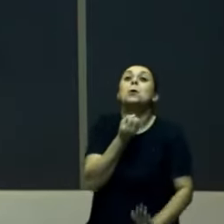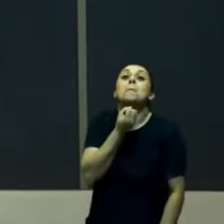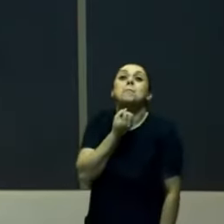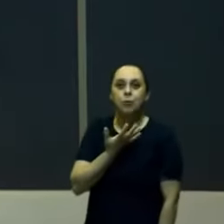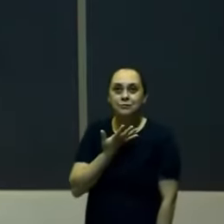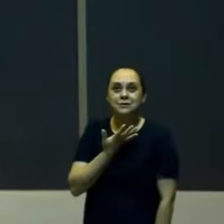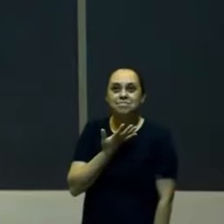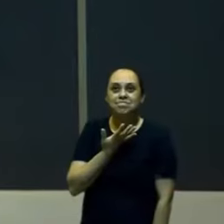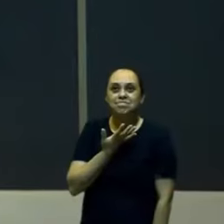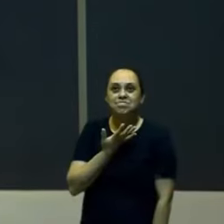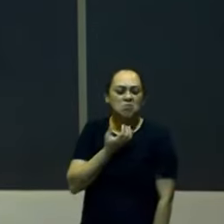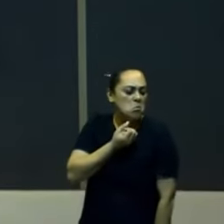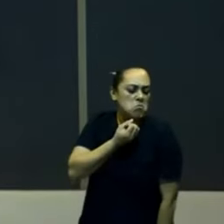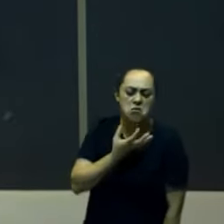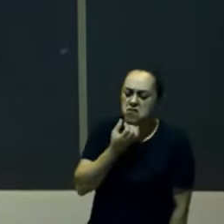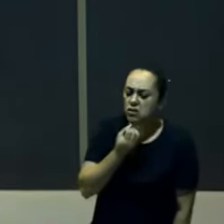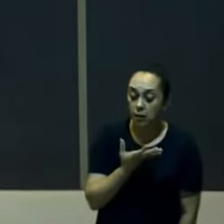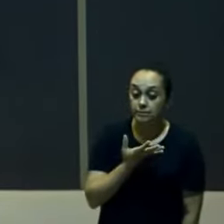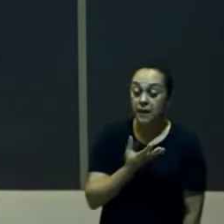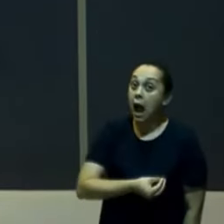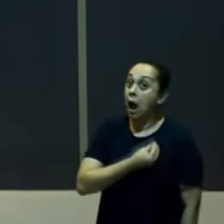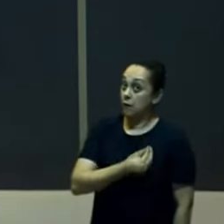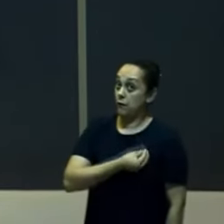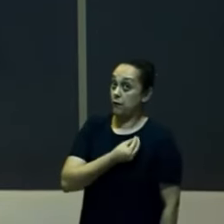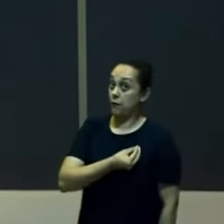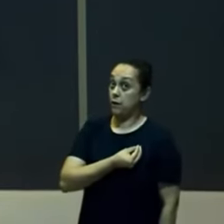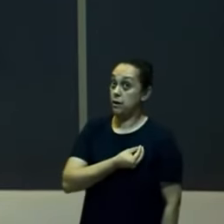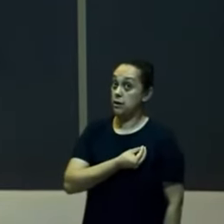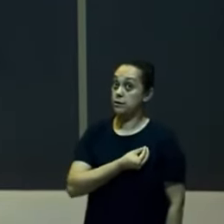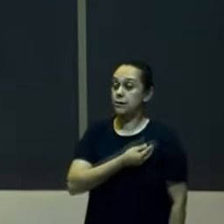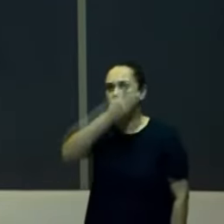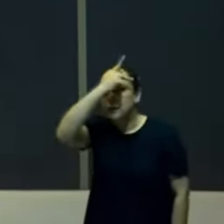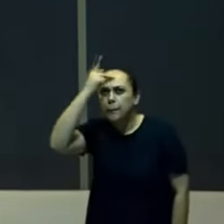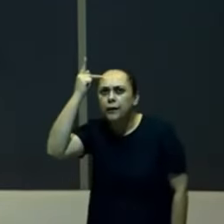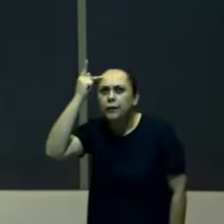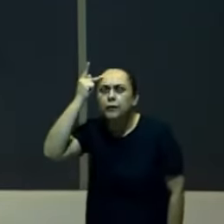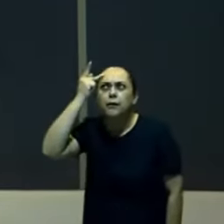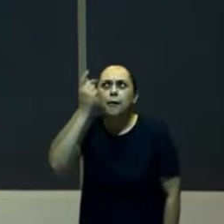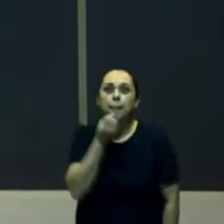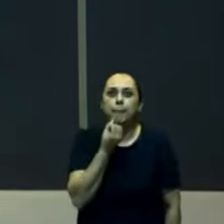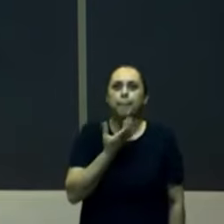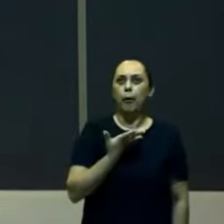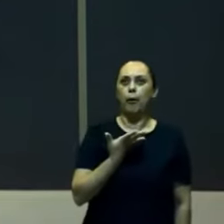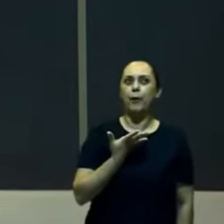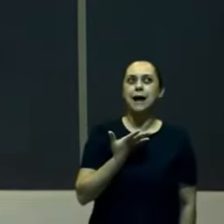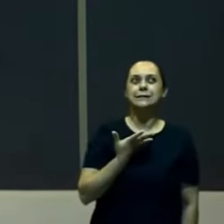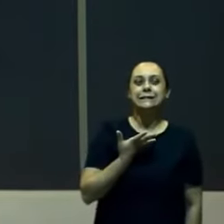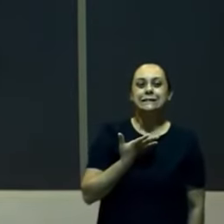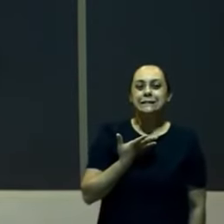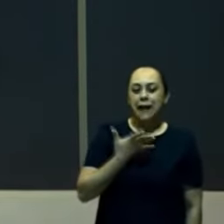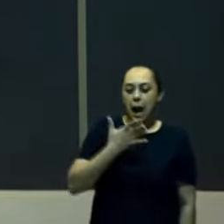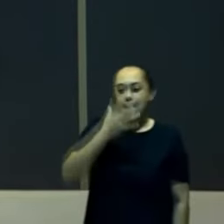Na vida do generoso, ele não cria expectativas. Como eu disse,